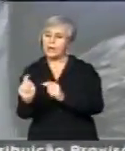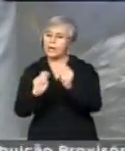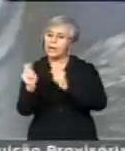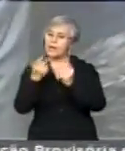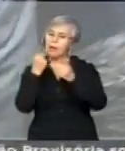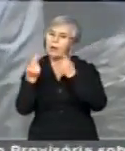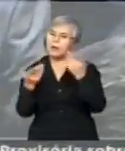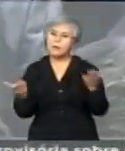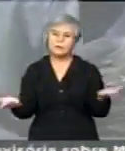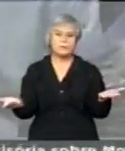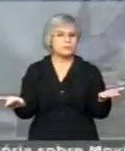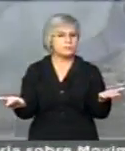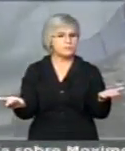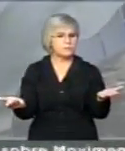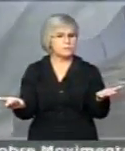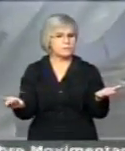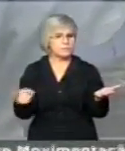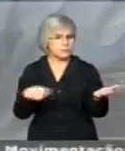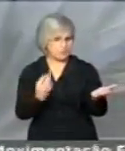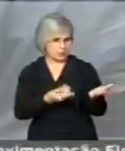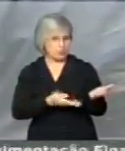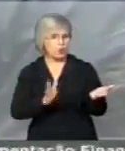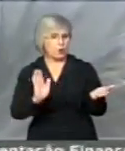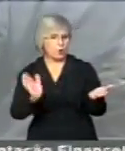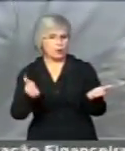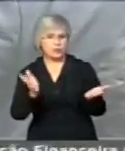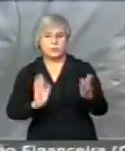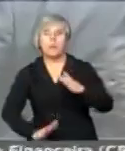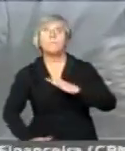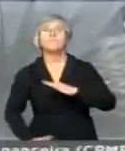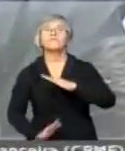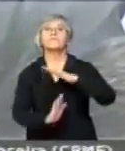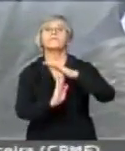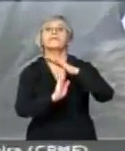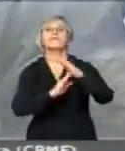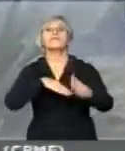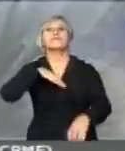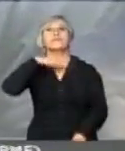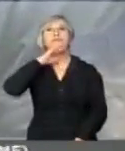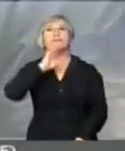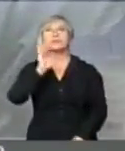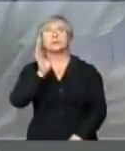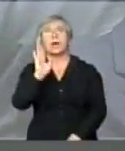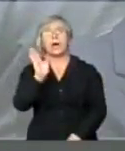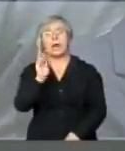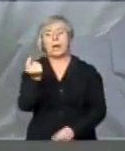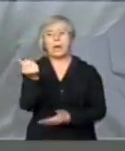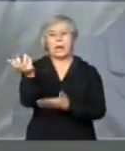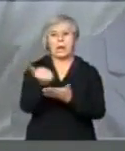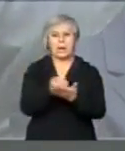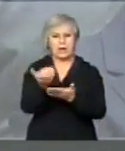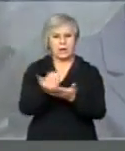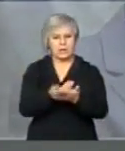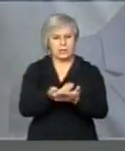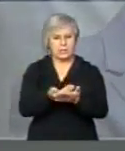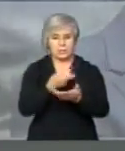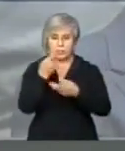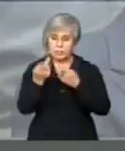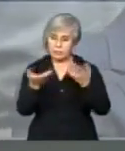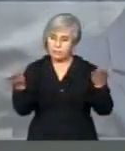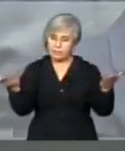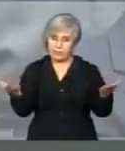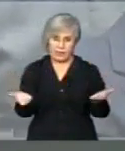dizem. Nós já chegamos ao máximo de arrecadação. E dizer o que já foi dito aqui,